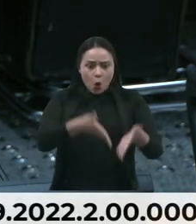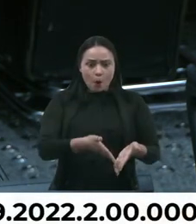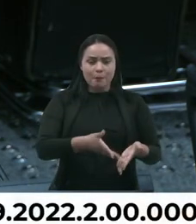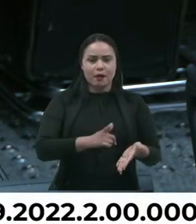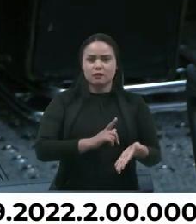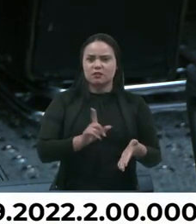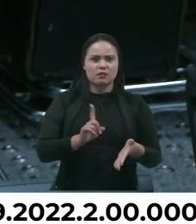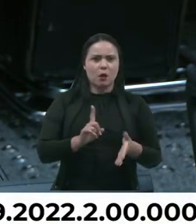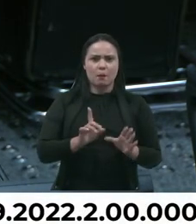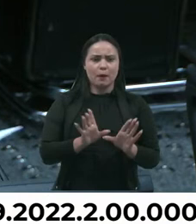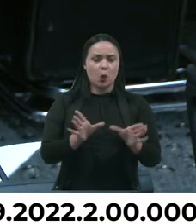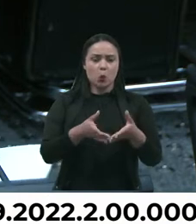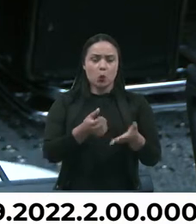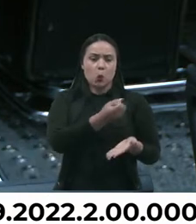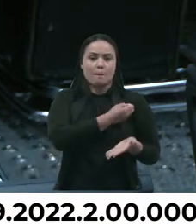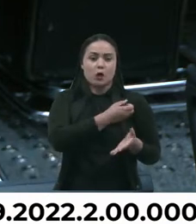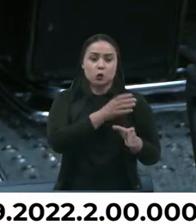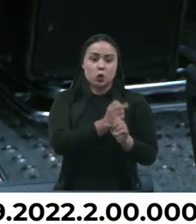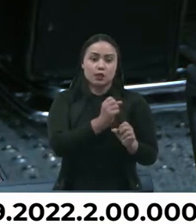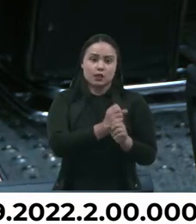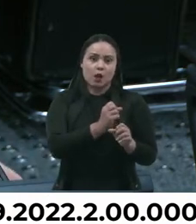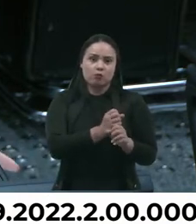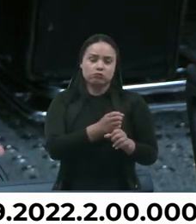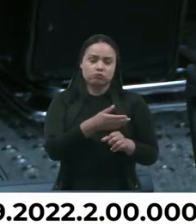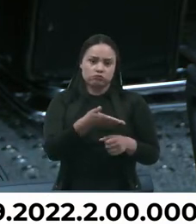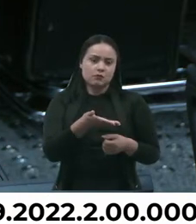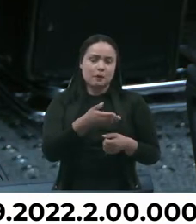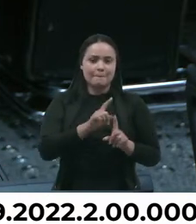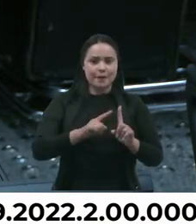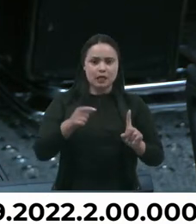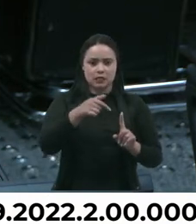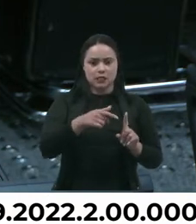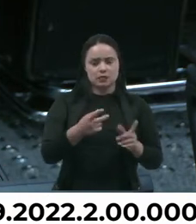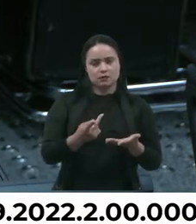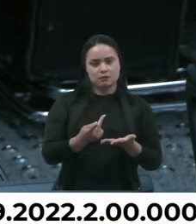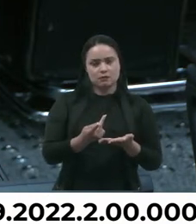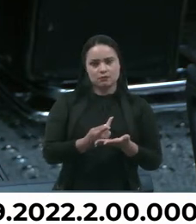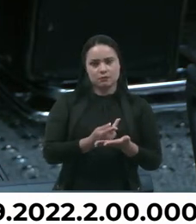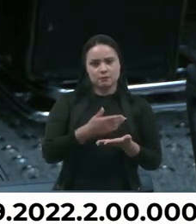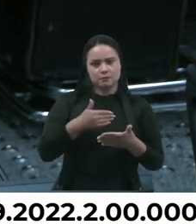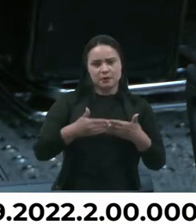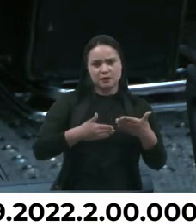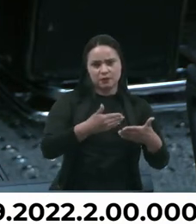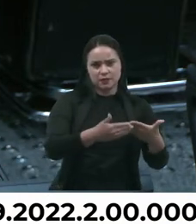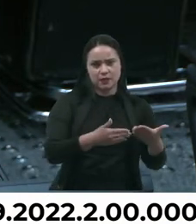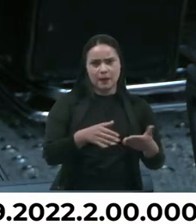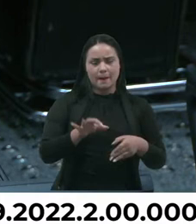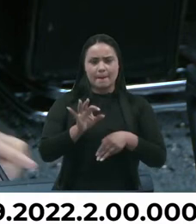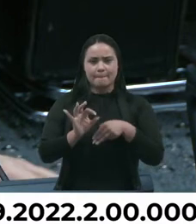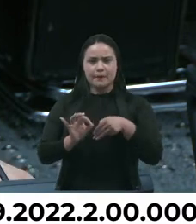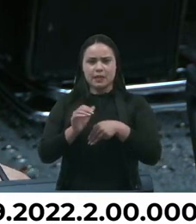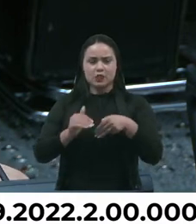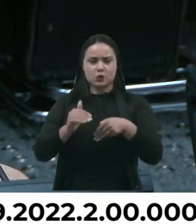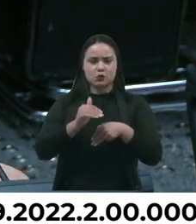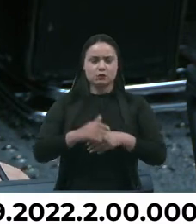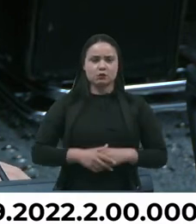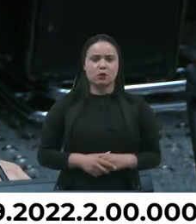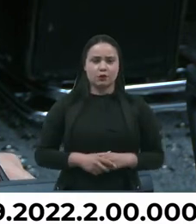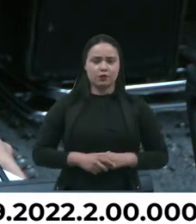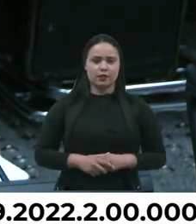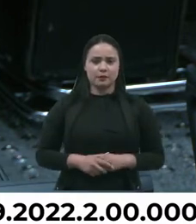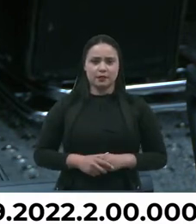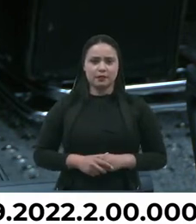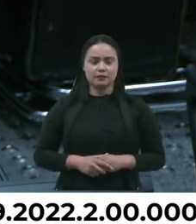número total de cargos, mas, nesta situação específica, a decisão proferida pelo eminente ministro Toffoli em 23